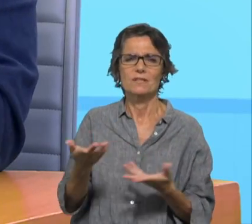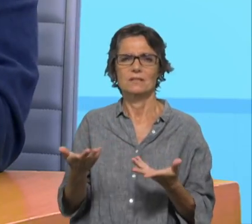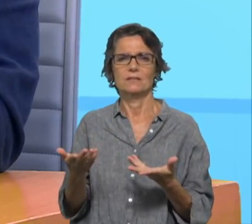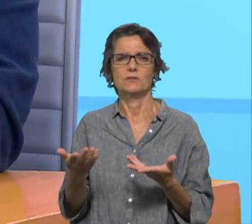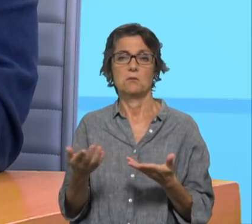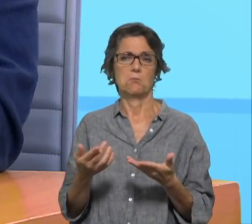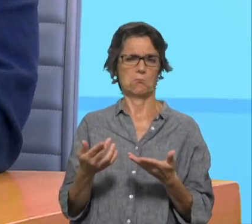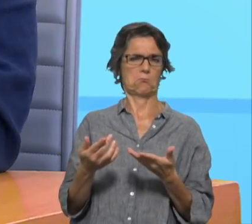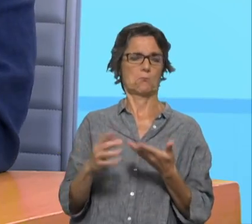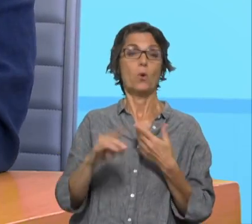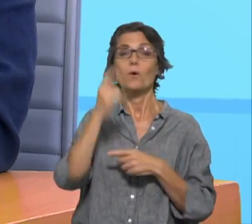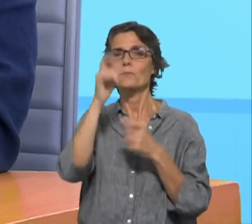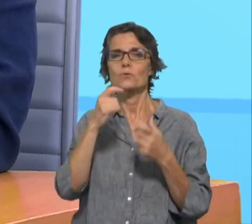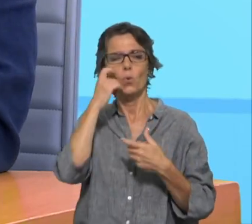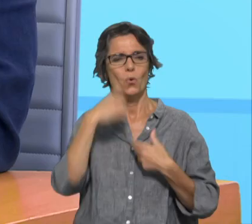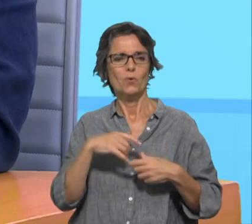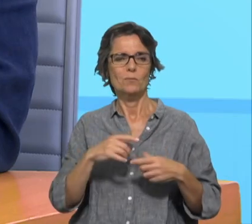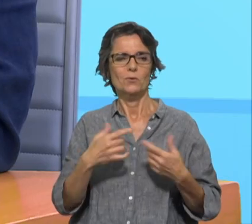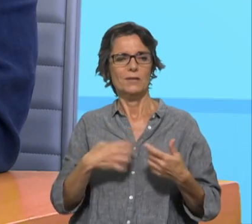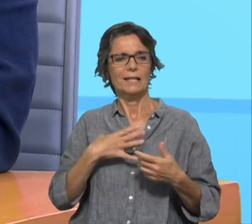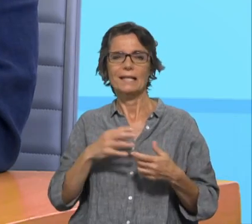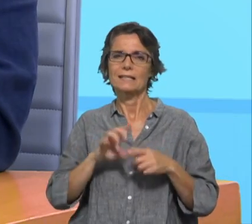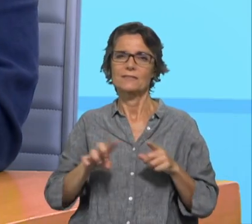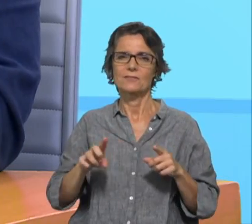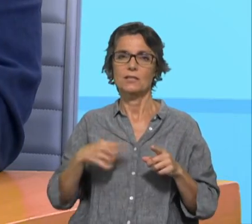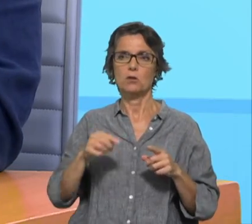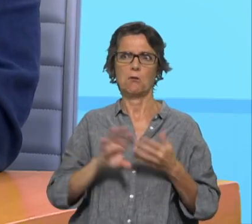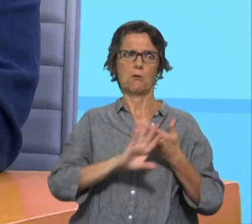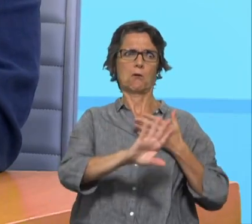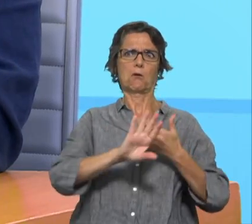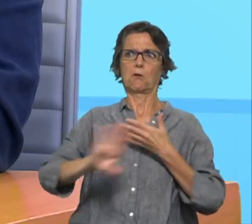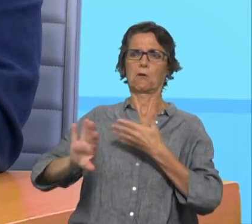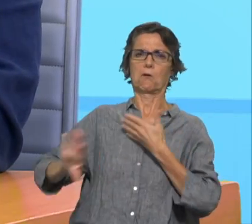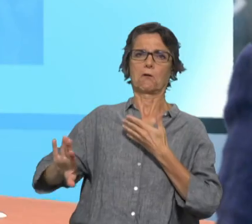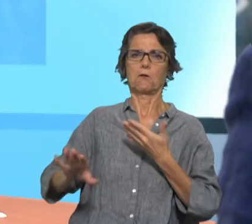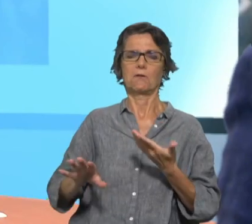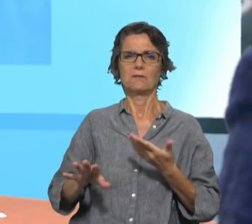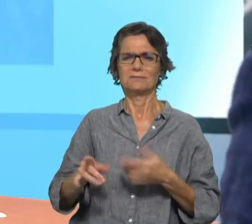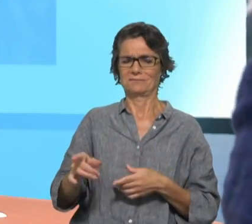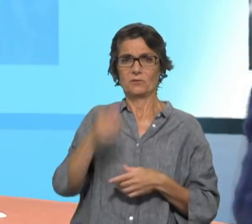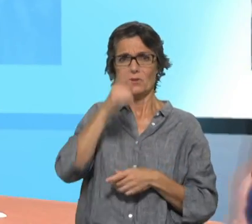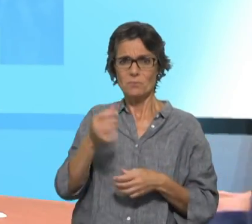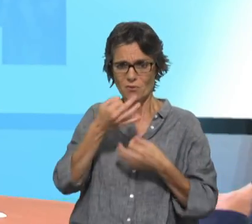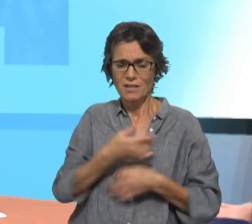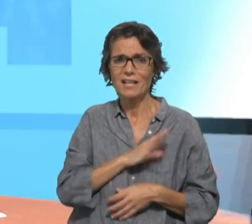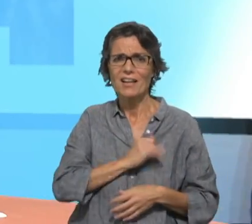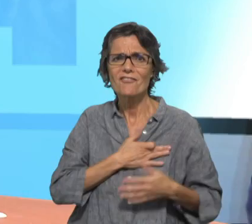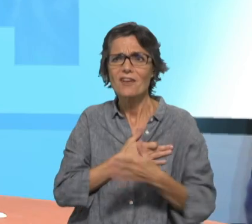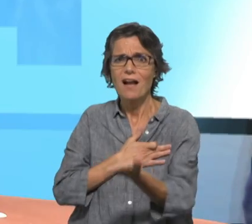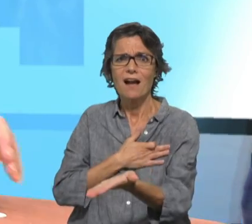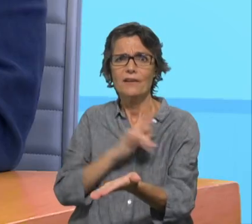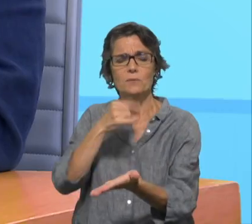seu próprio corpo, a sua vida. Às vezes a grande intolerância é daqueles que dizem ter fé, daqueles que acreditam, daqueles que até celebram a fé